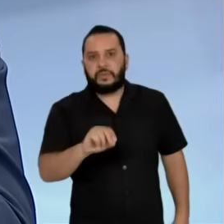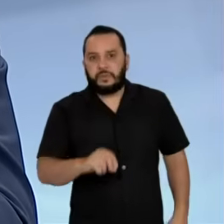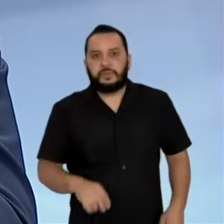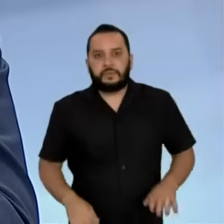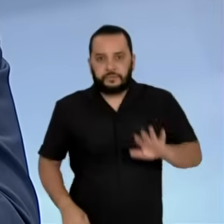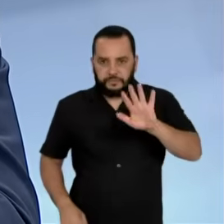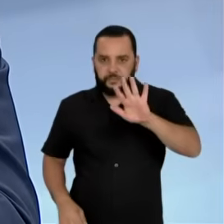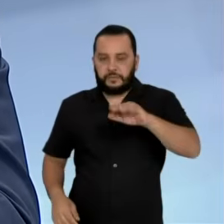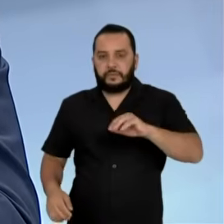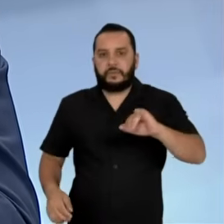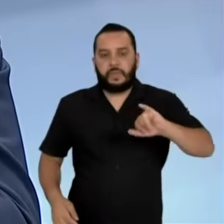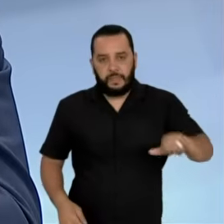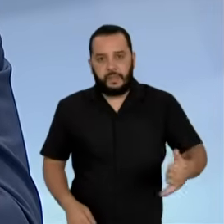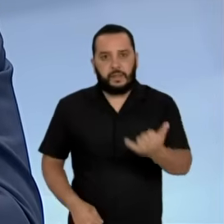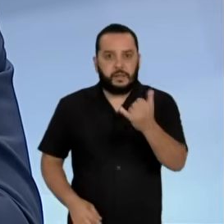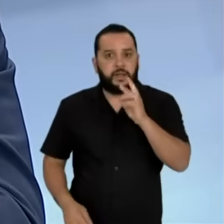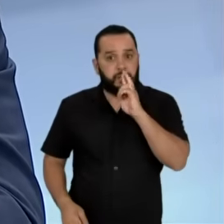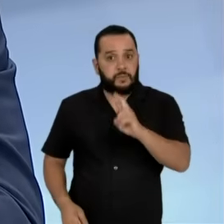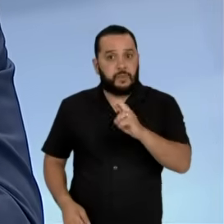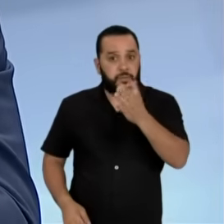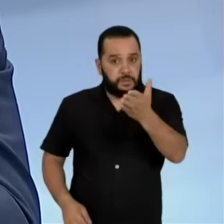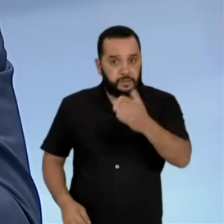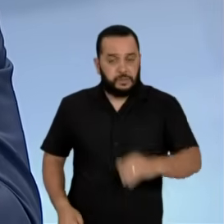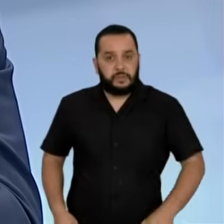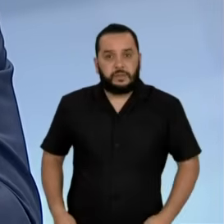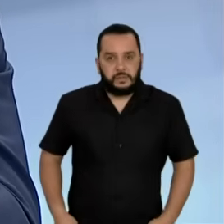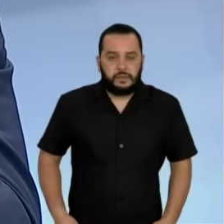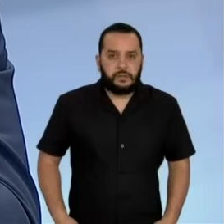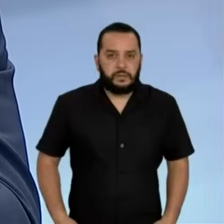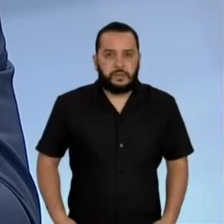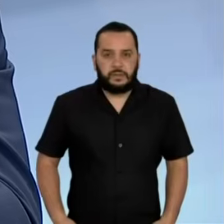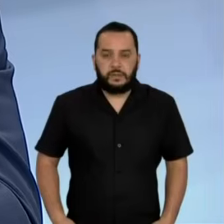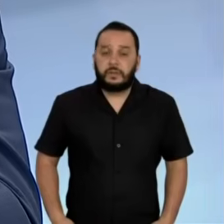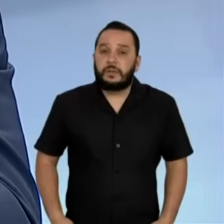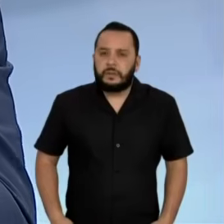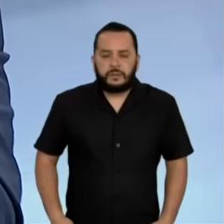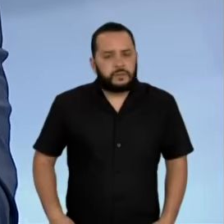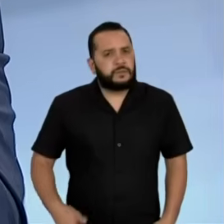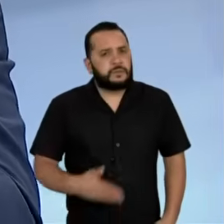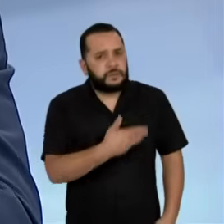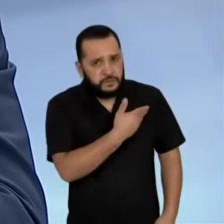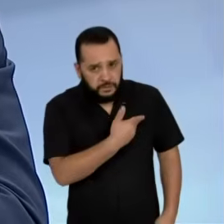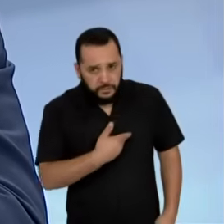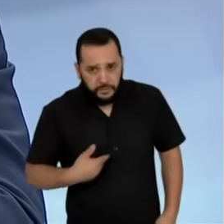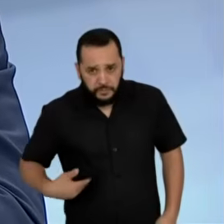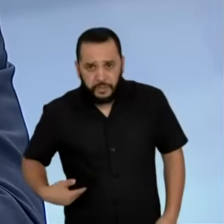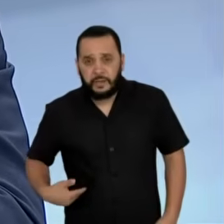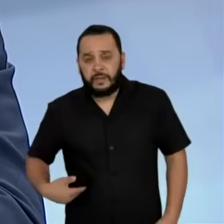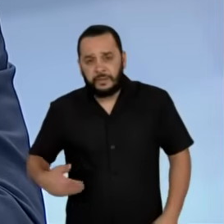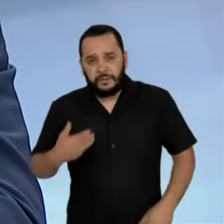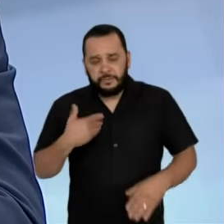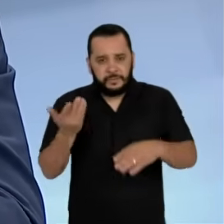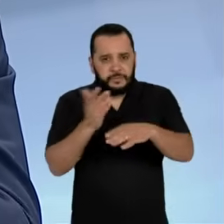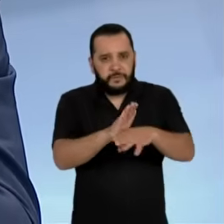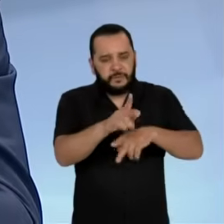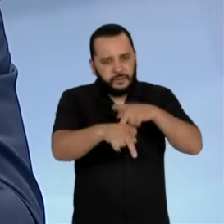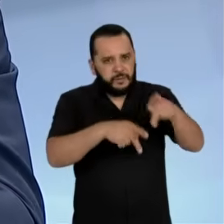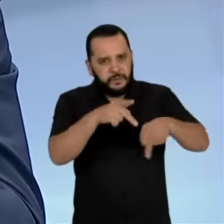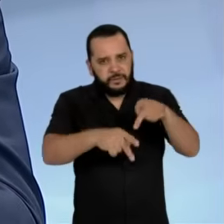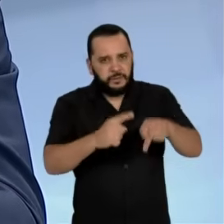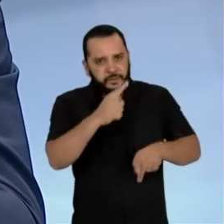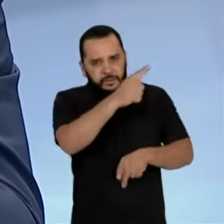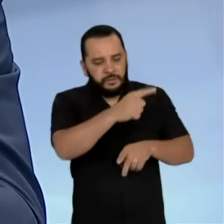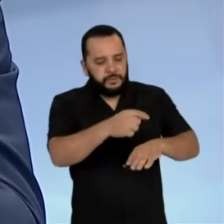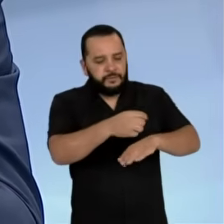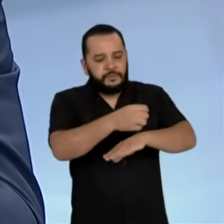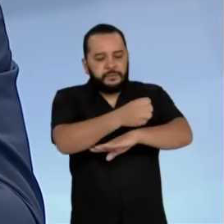aproveitar essa resposta do senhor e perguntar se o Estado chega a dar assistência para a população ali. Santarém é